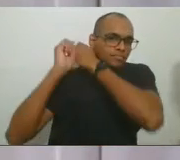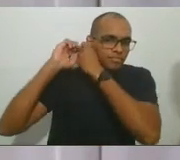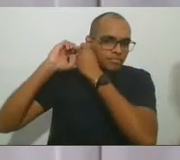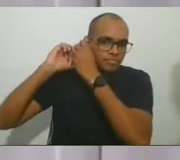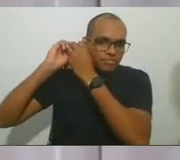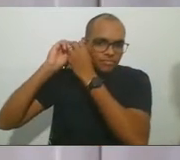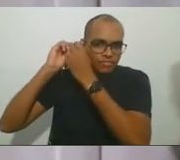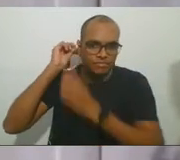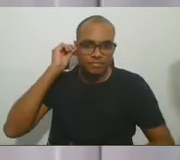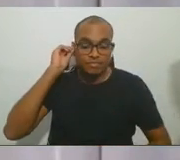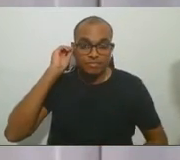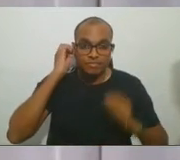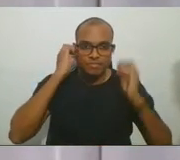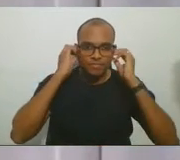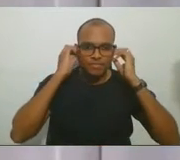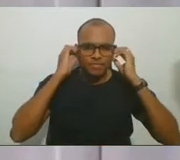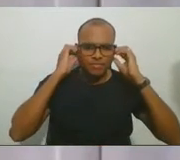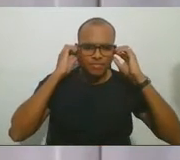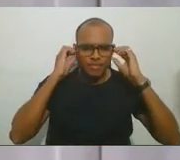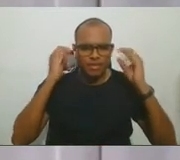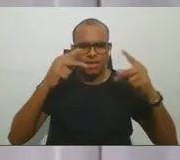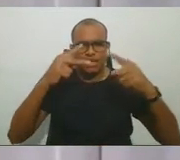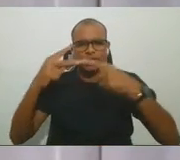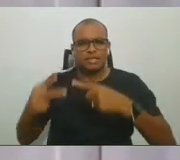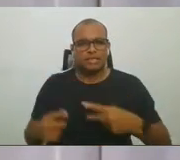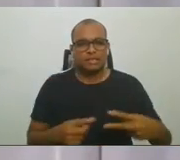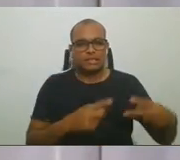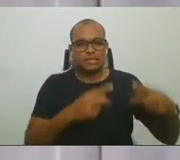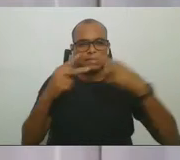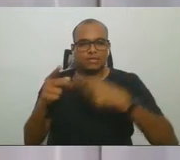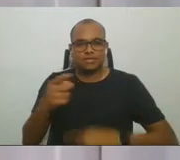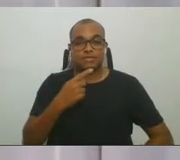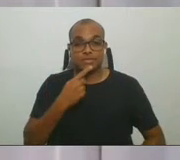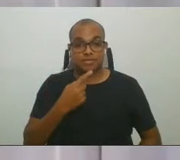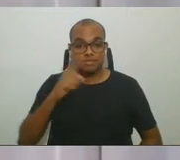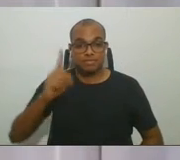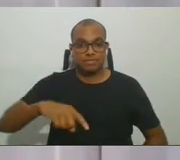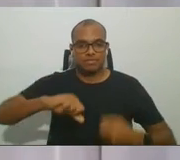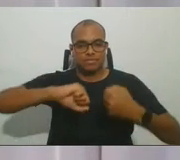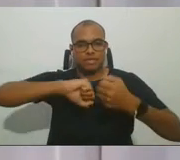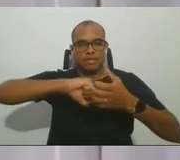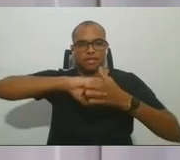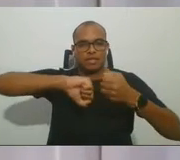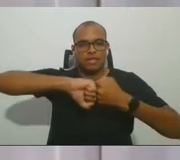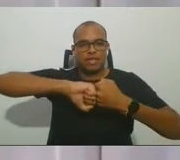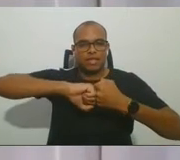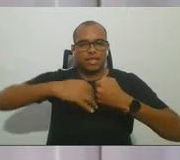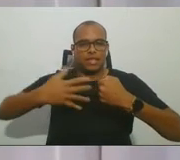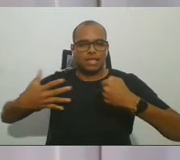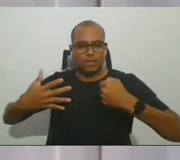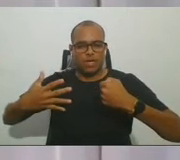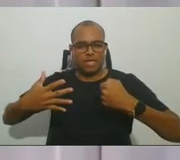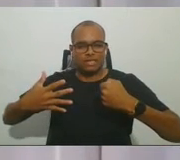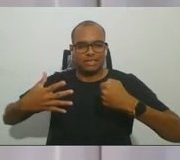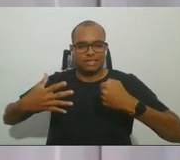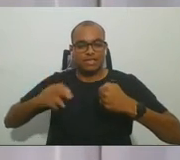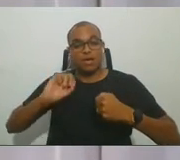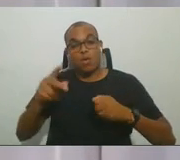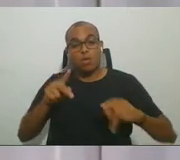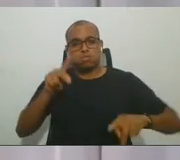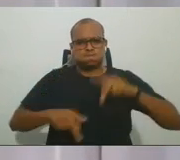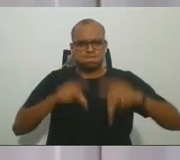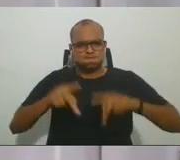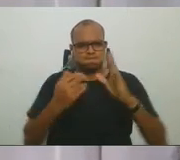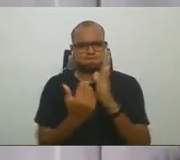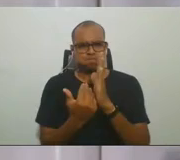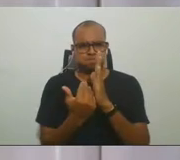insisto em chamar de democracia intensa ou populismos muito progressivos,